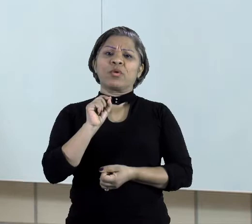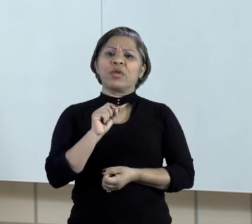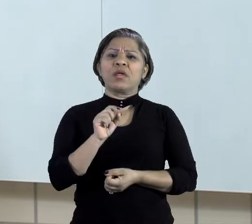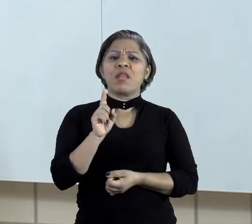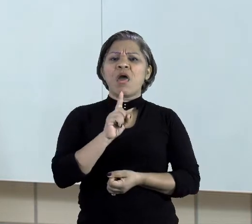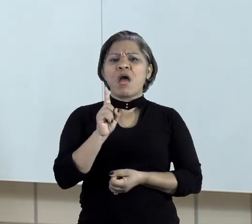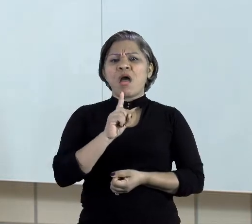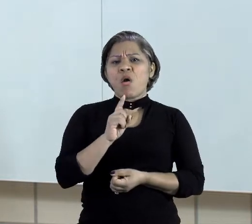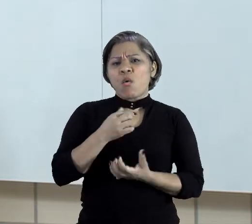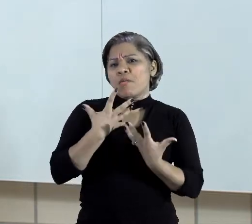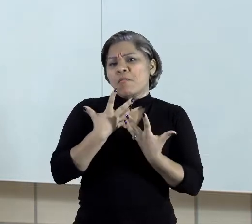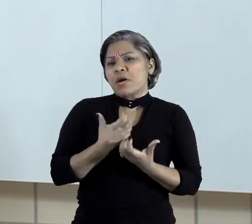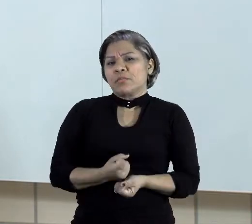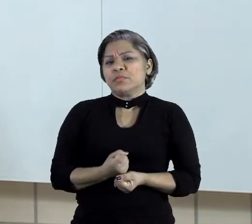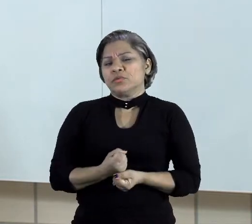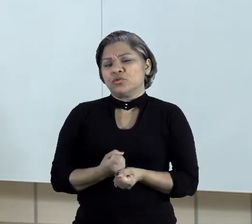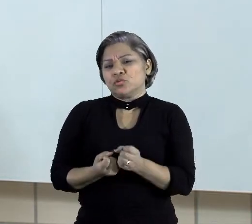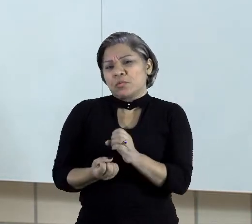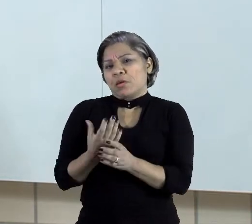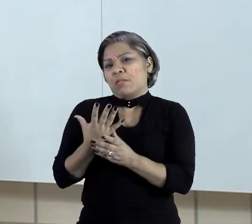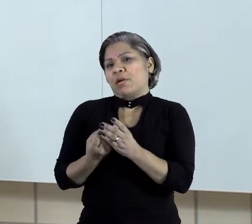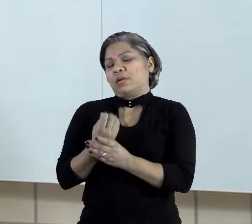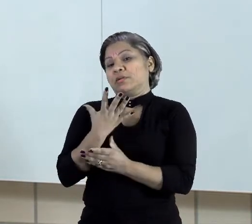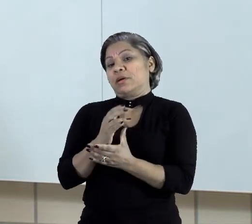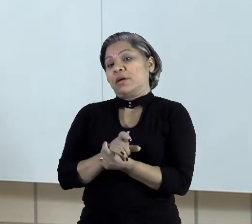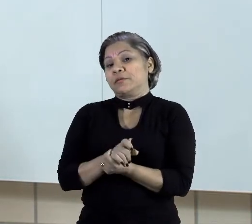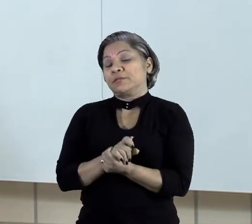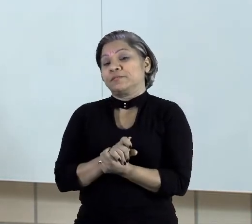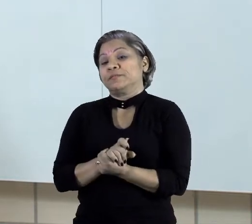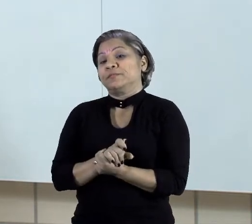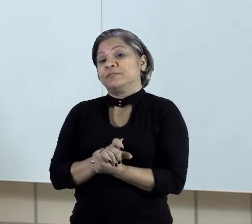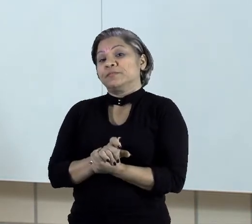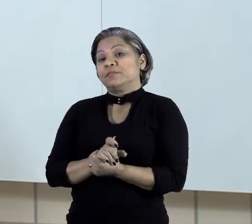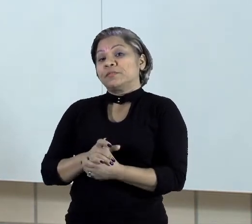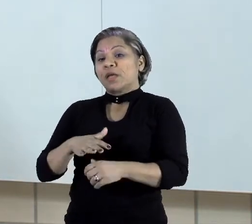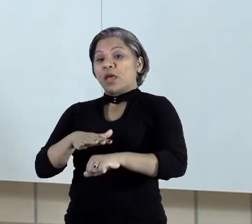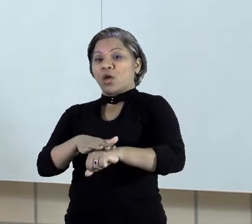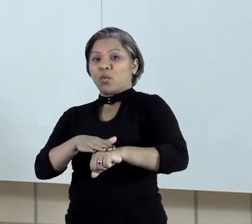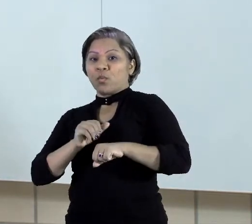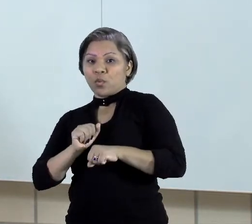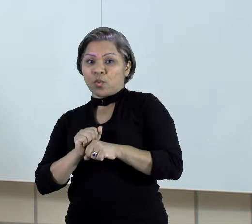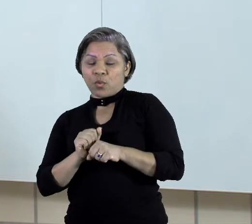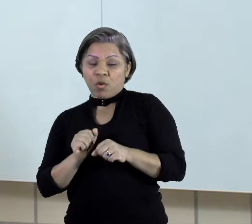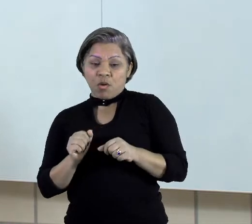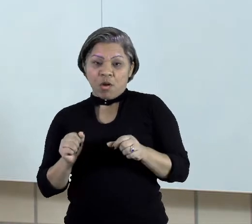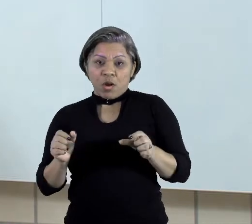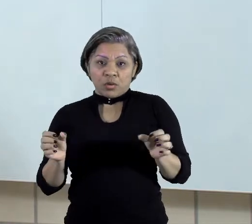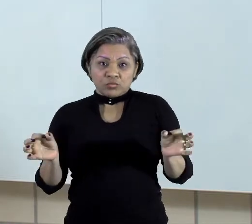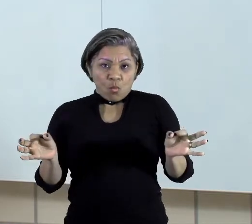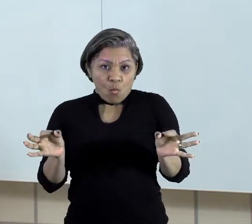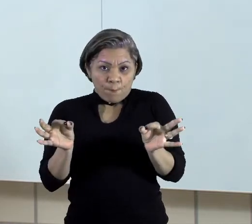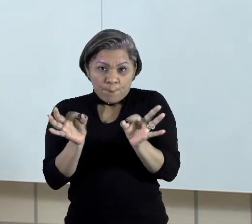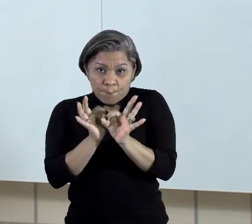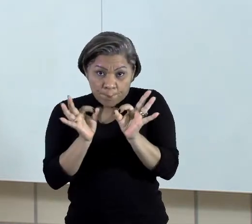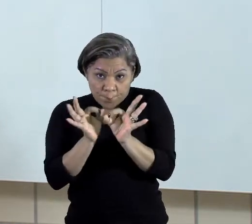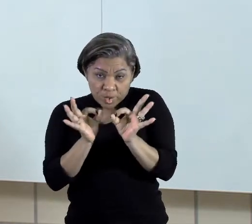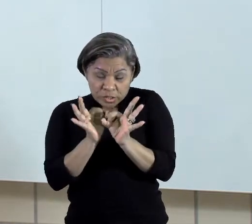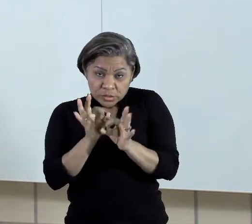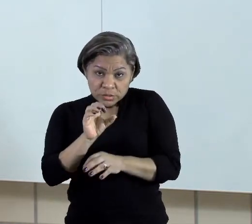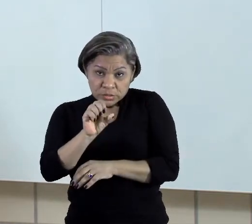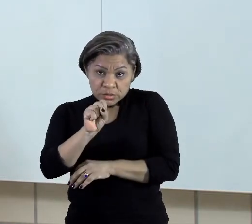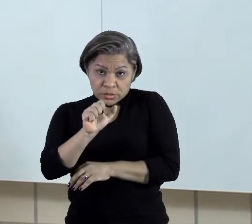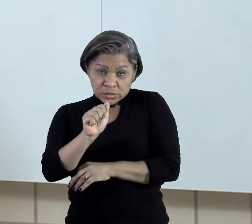não é permitido para plantar, é chamado de vazio sanitário. E o período que é permitido